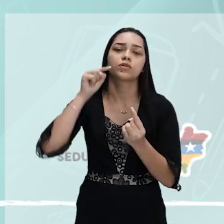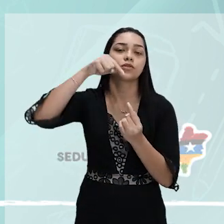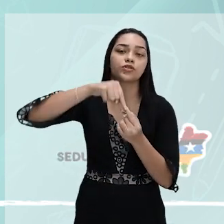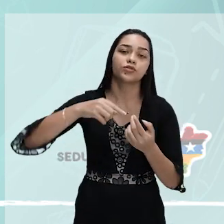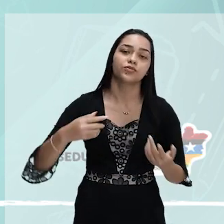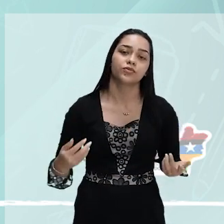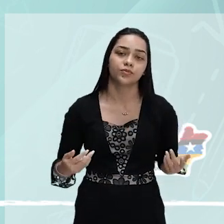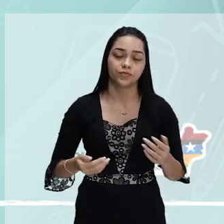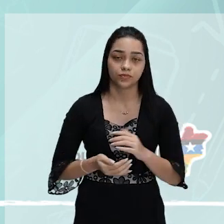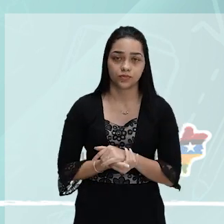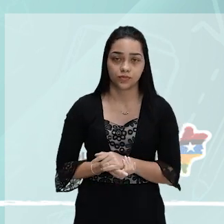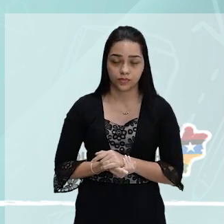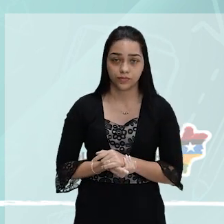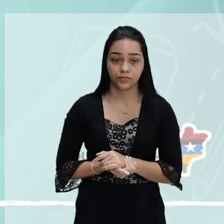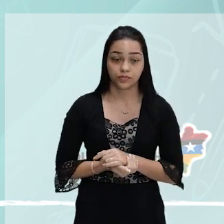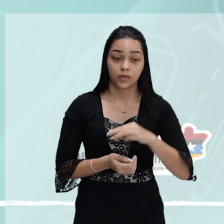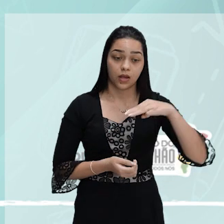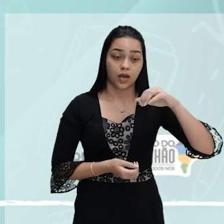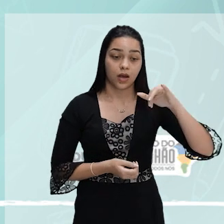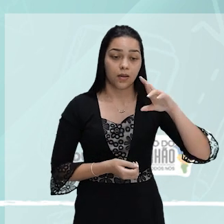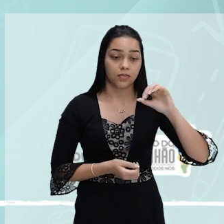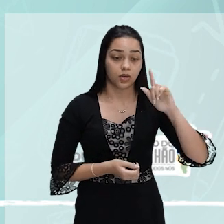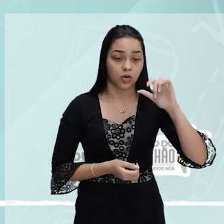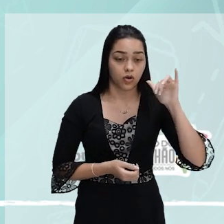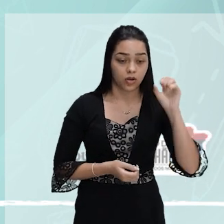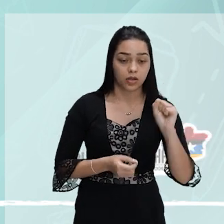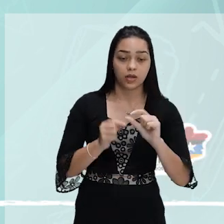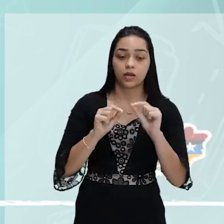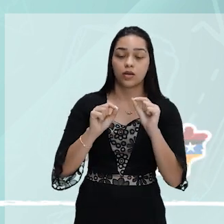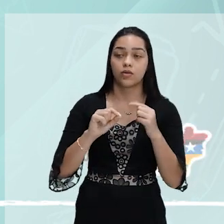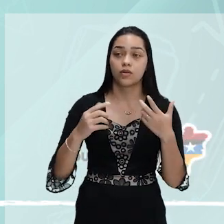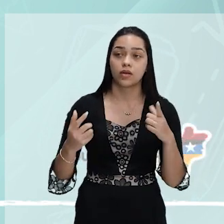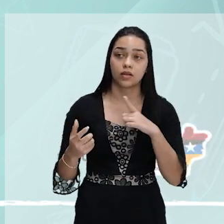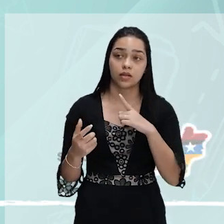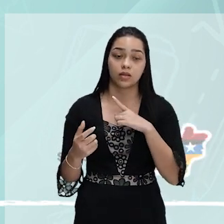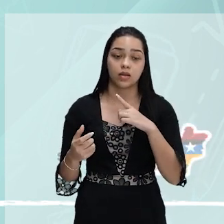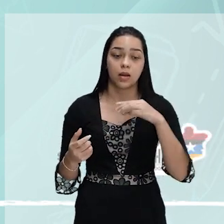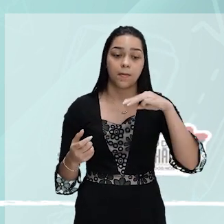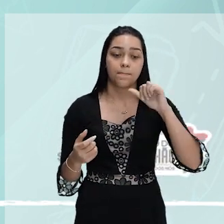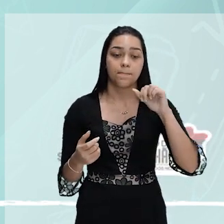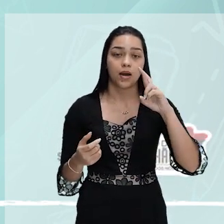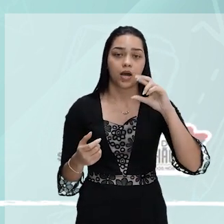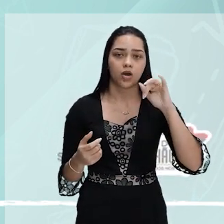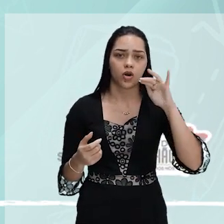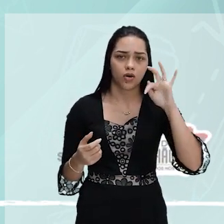serve? Gente, a micróglia, na verdade, são macrófagos.